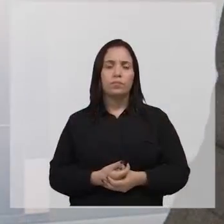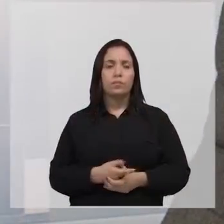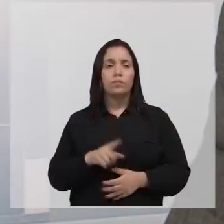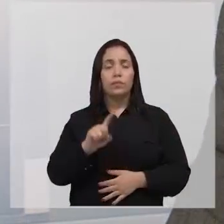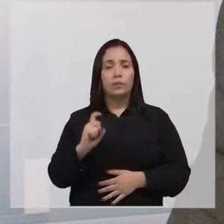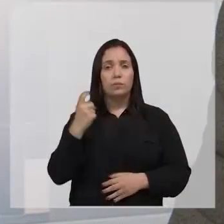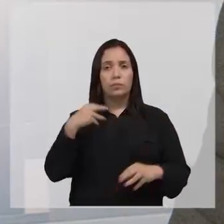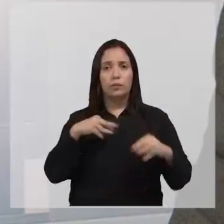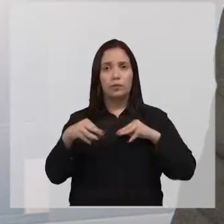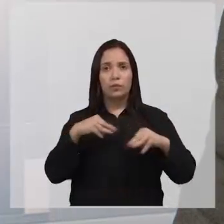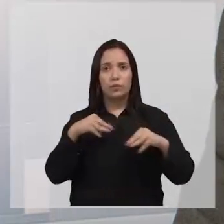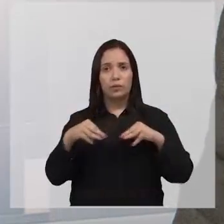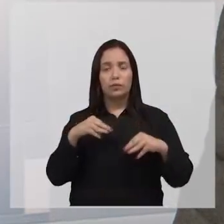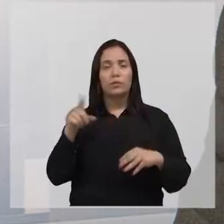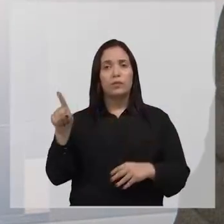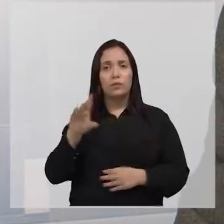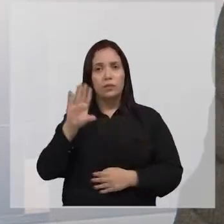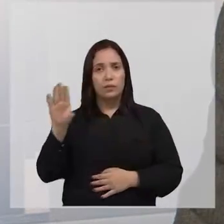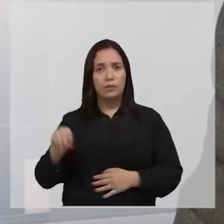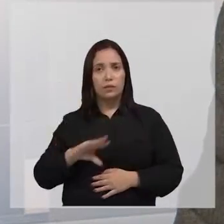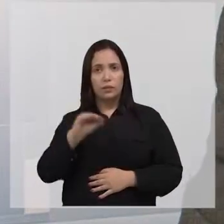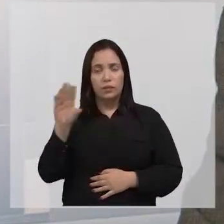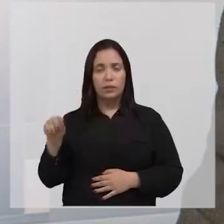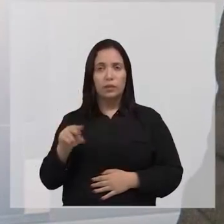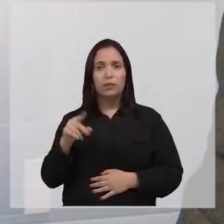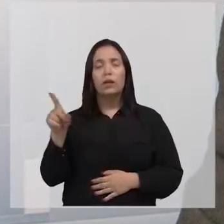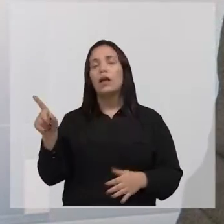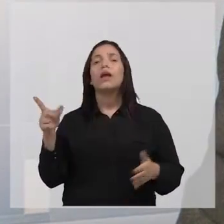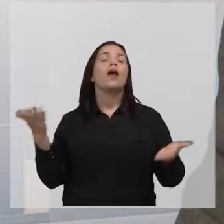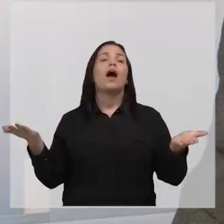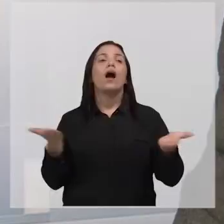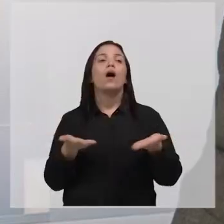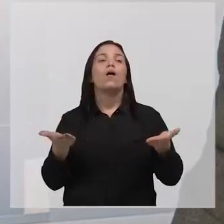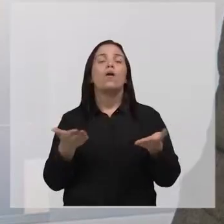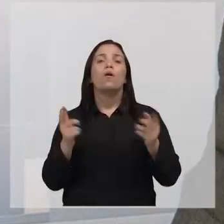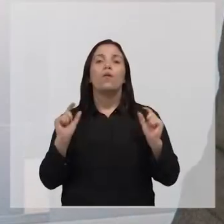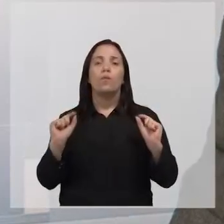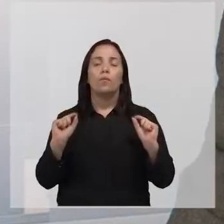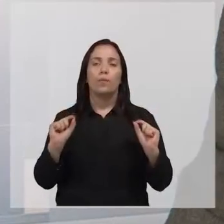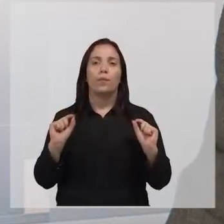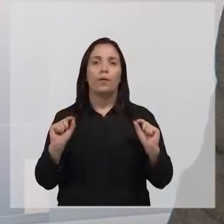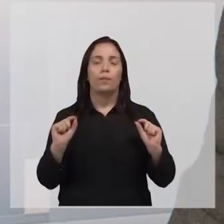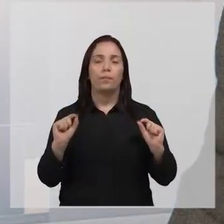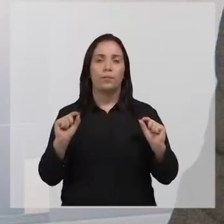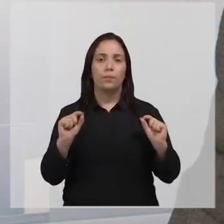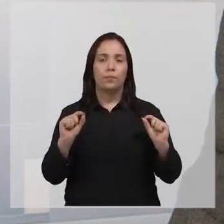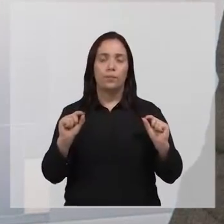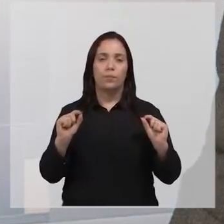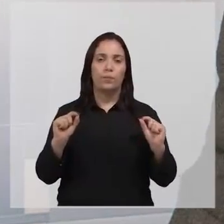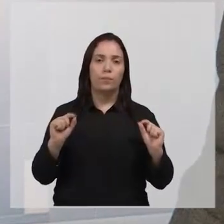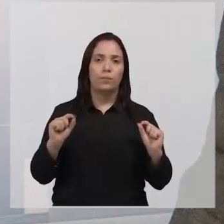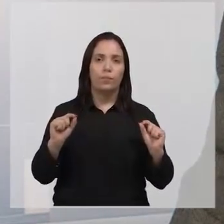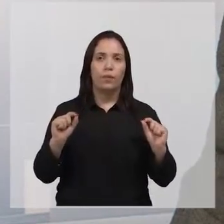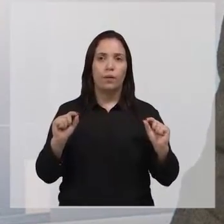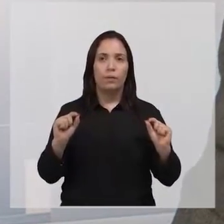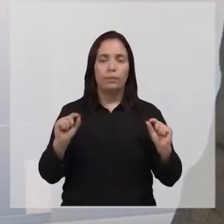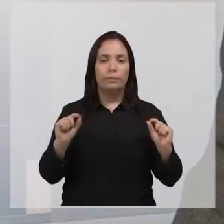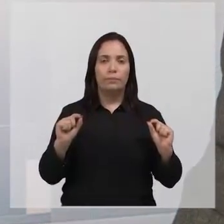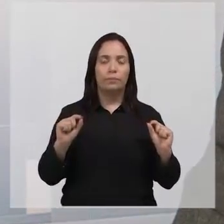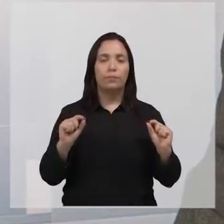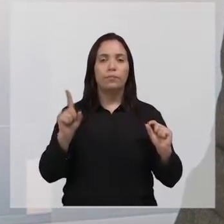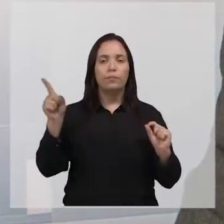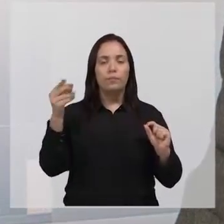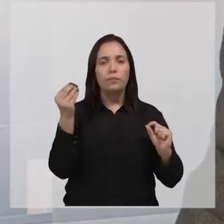ex-ministro e presidencial Ciro Gomes, ele agora tem uma nova frente de combate. A frente de combate dele mais antiga